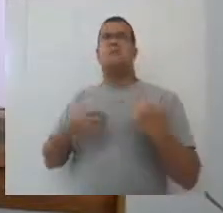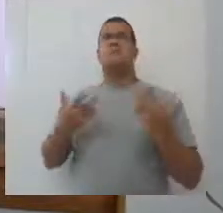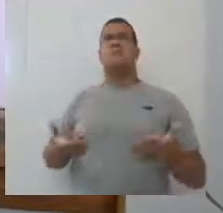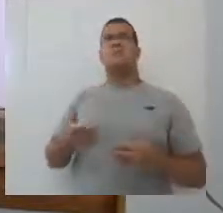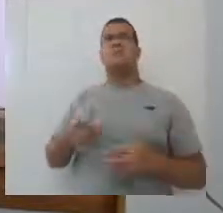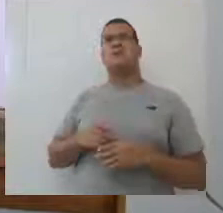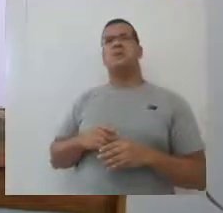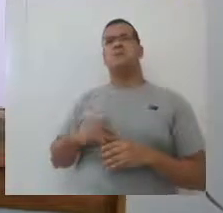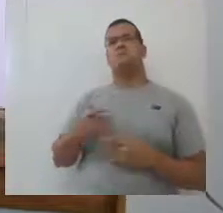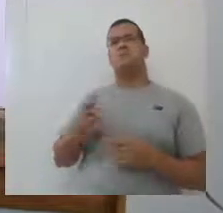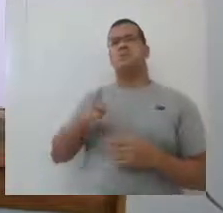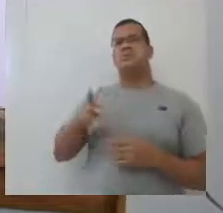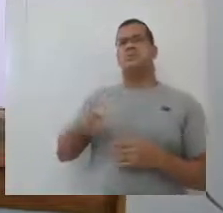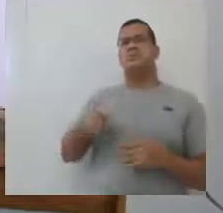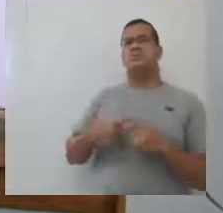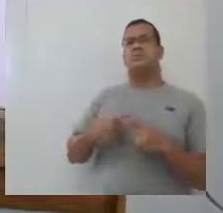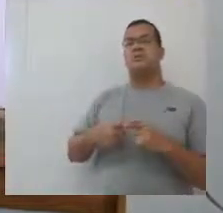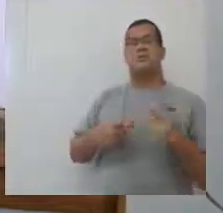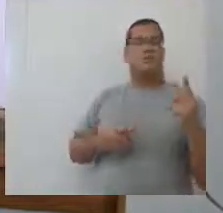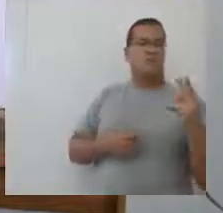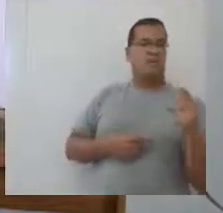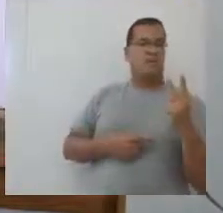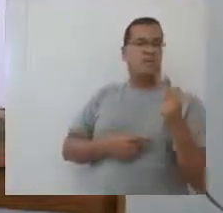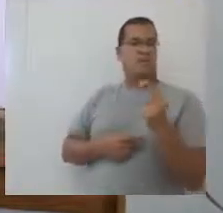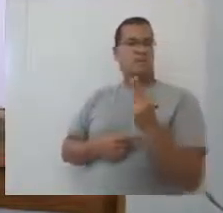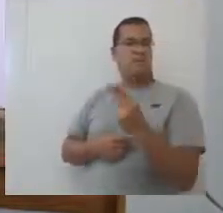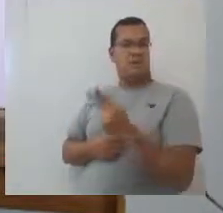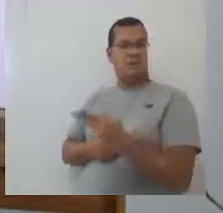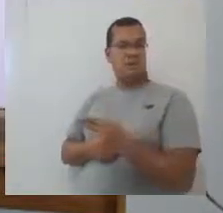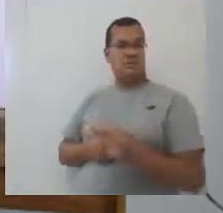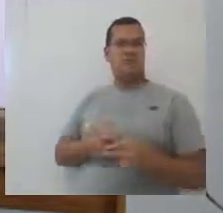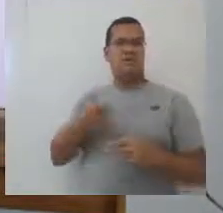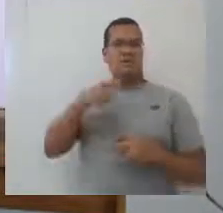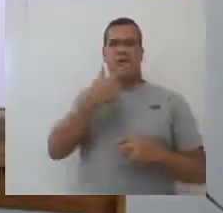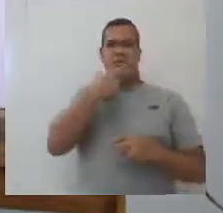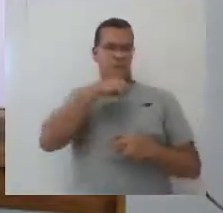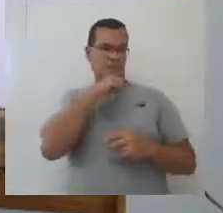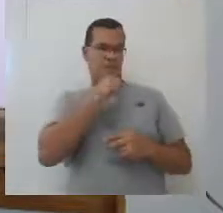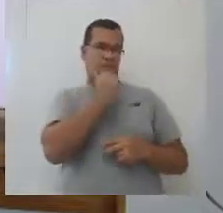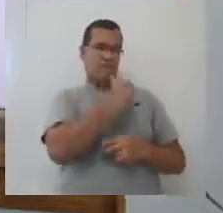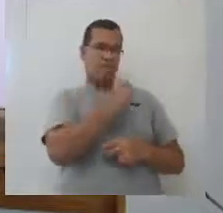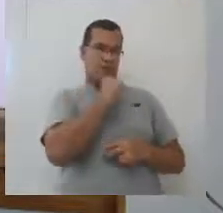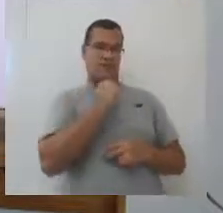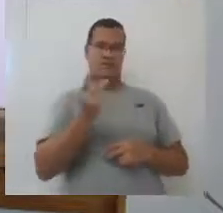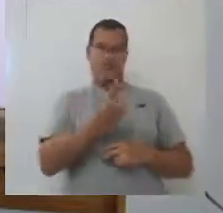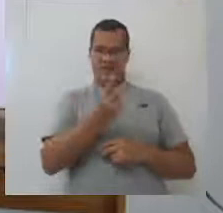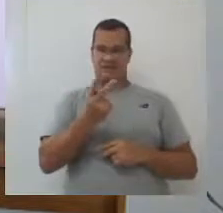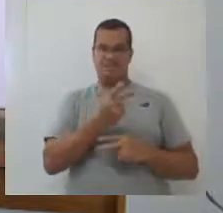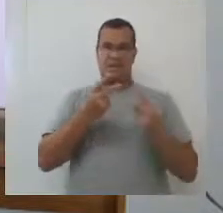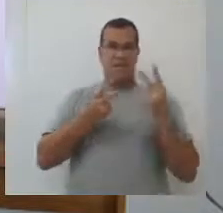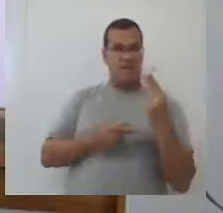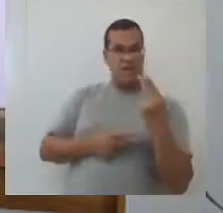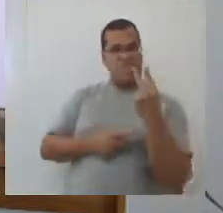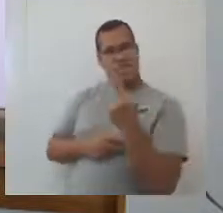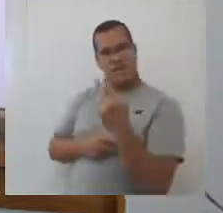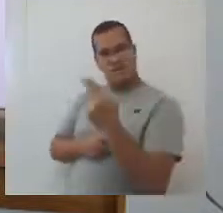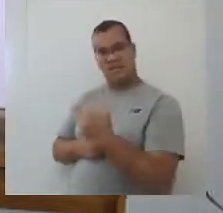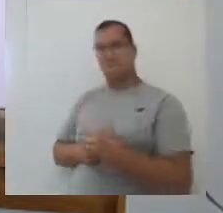isso mesmo? Pares, porque vai vir um do pai e outro da mãe. Um do pai e outro da mãe. Aí vê o que acontece.